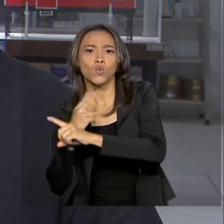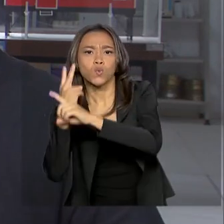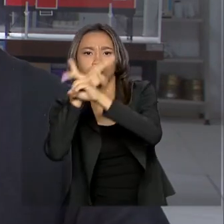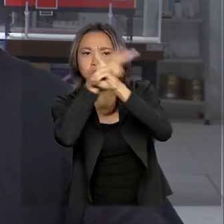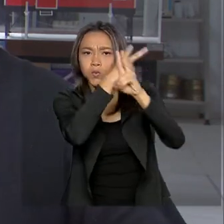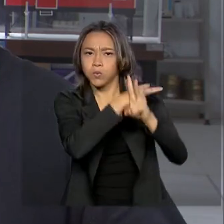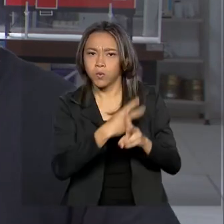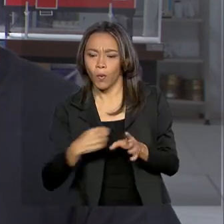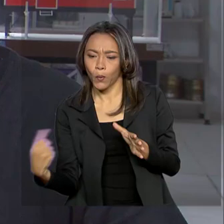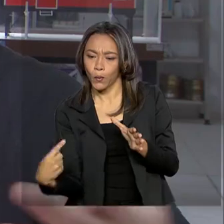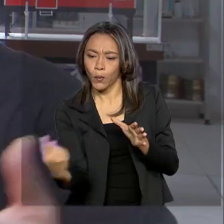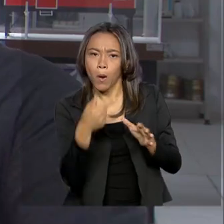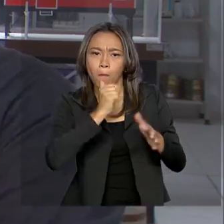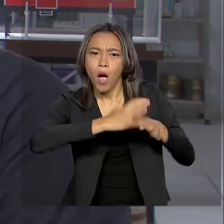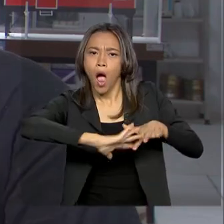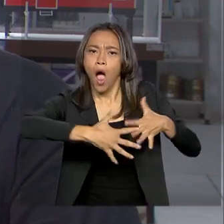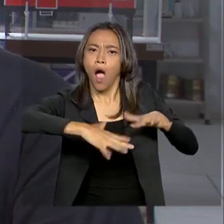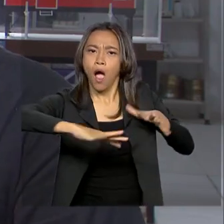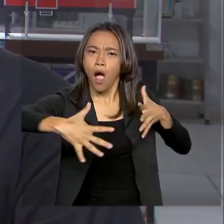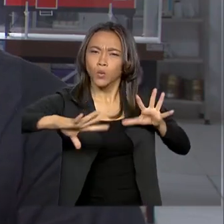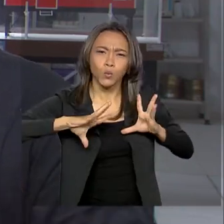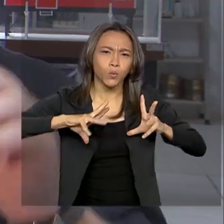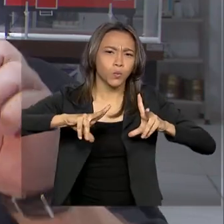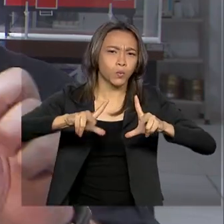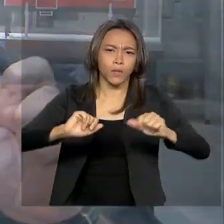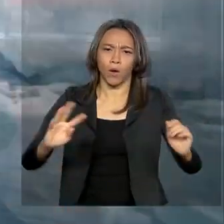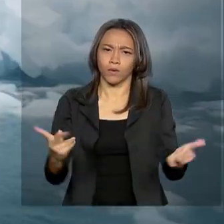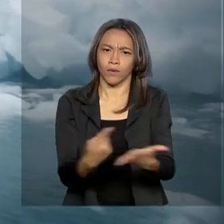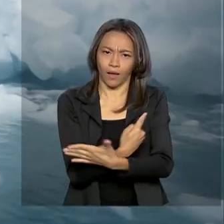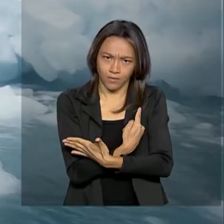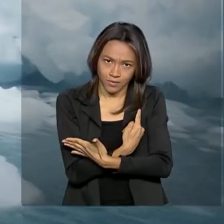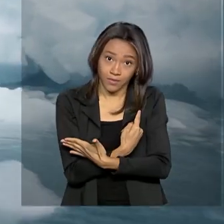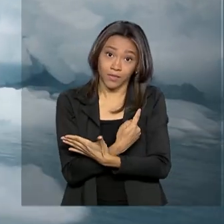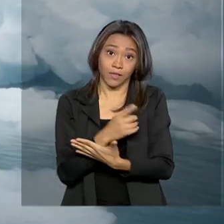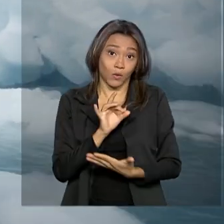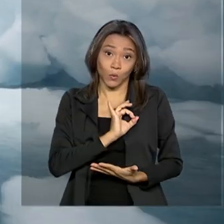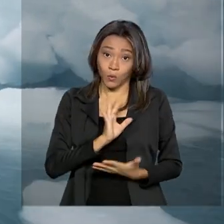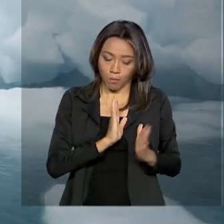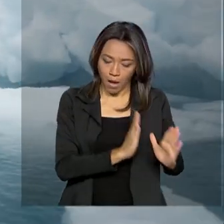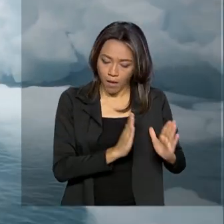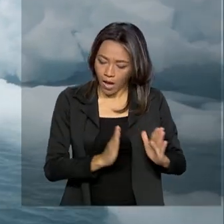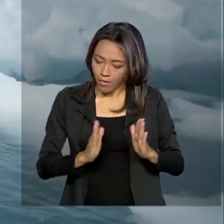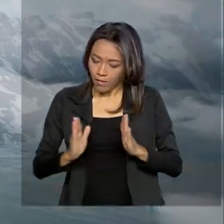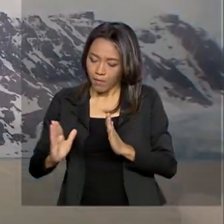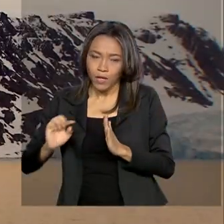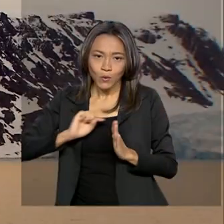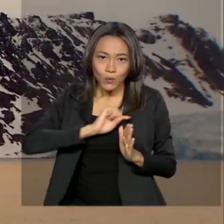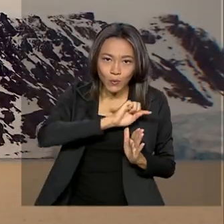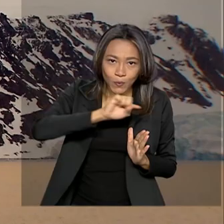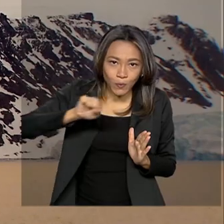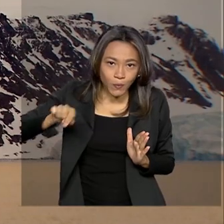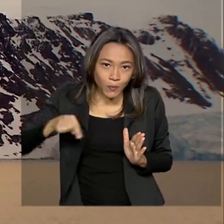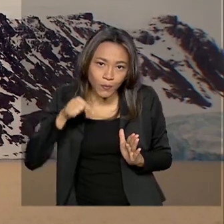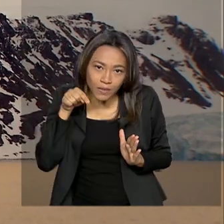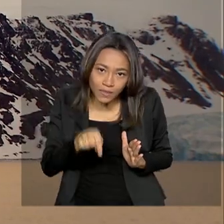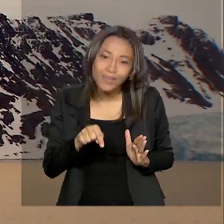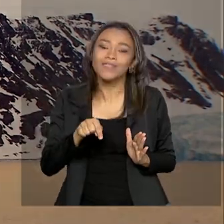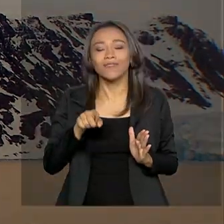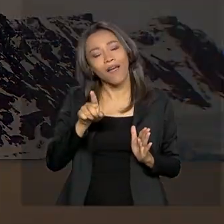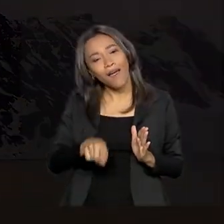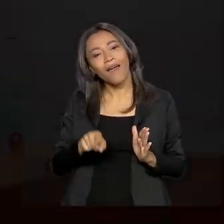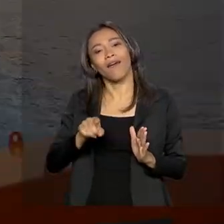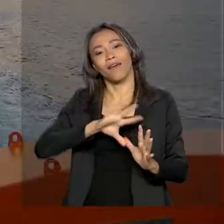variações da biota e atividade humana, cada um desses processos deixa um pouco do seu rastro no gelo